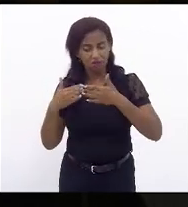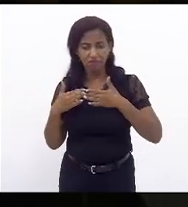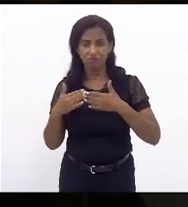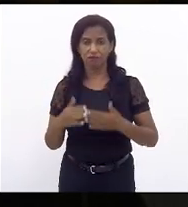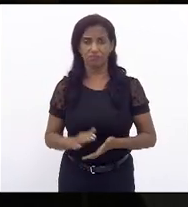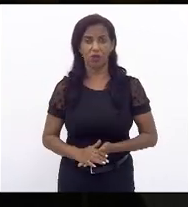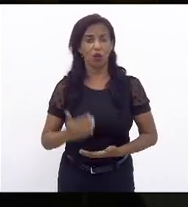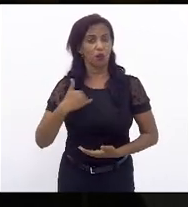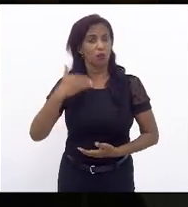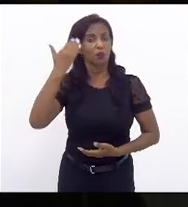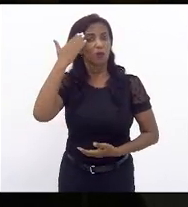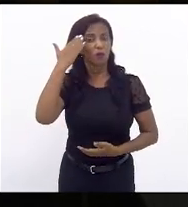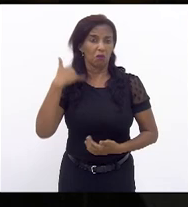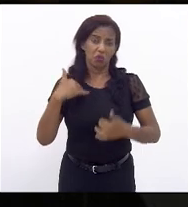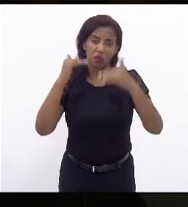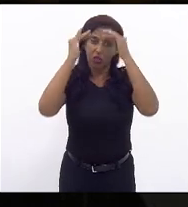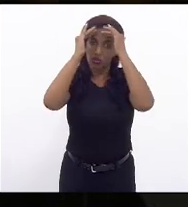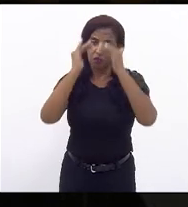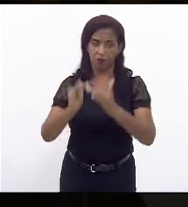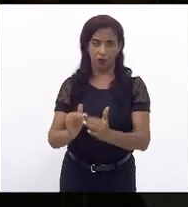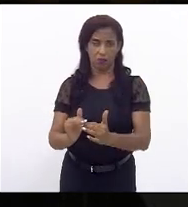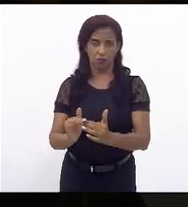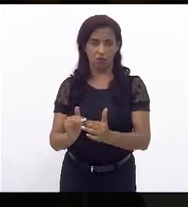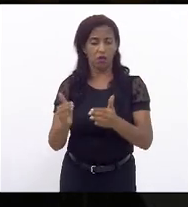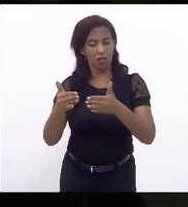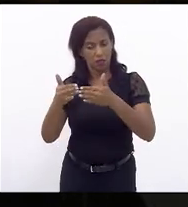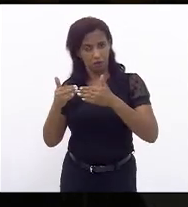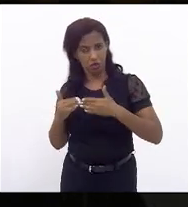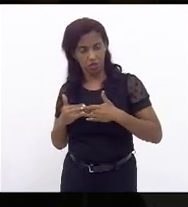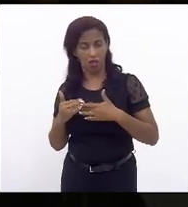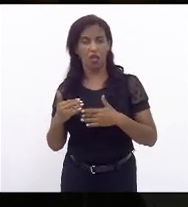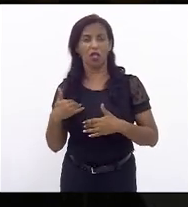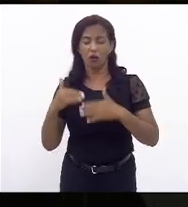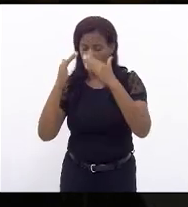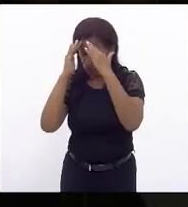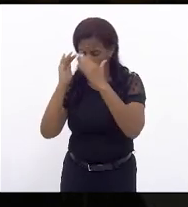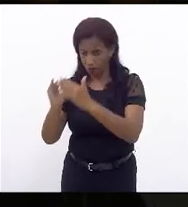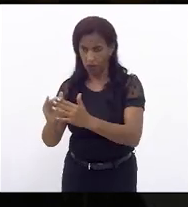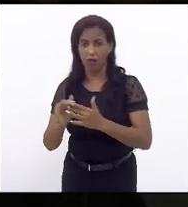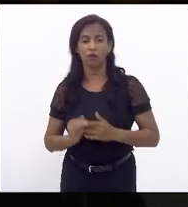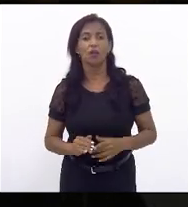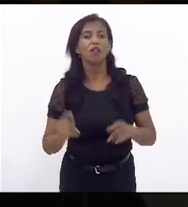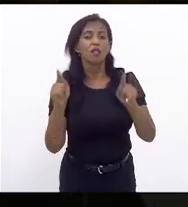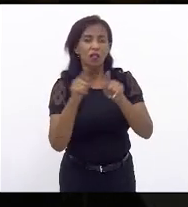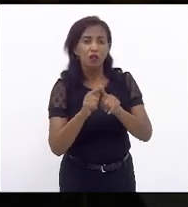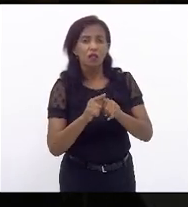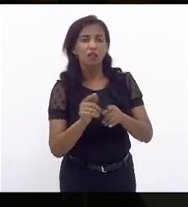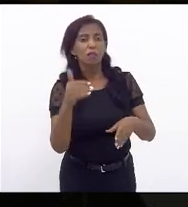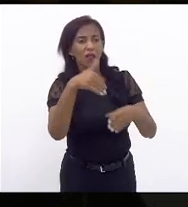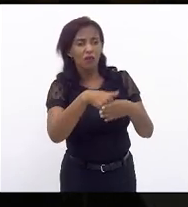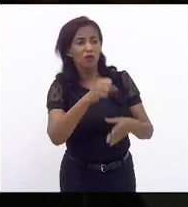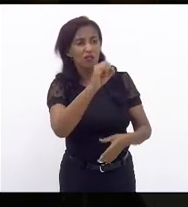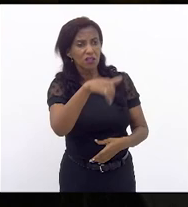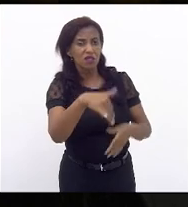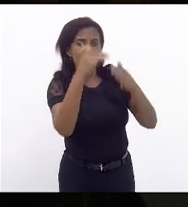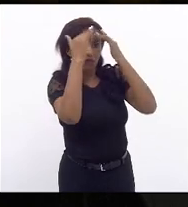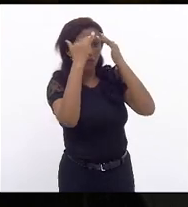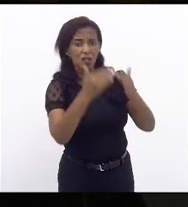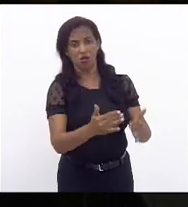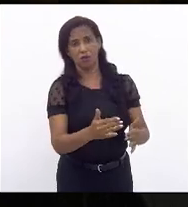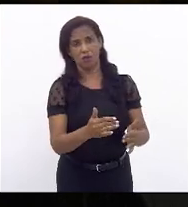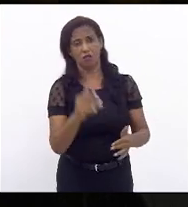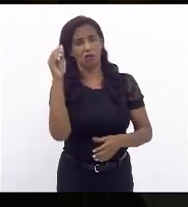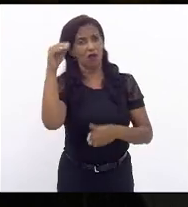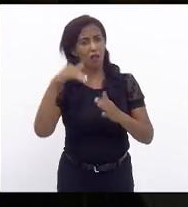no meu entendimento. Mas respeito quem se abstém, respeito muito, e também respeito quem vota sim, é do